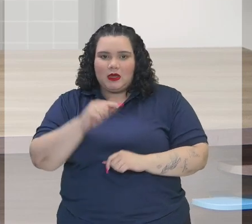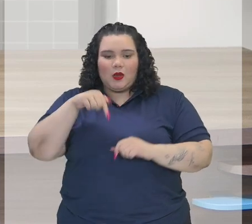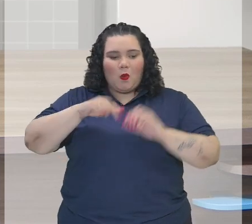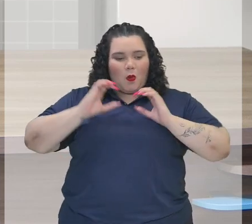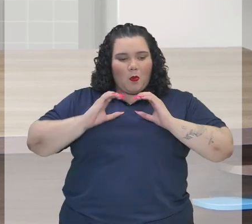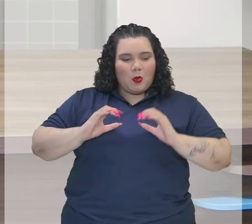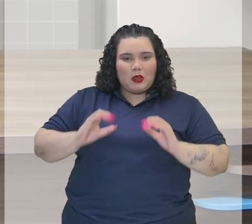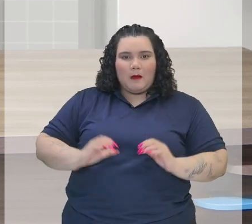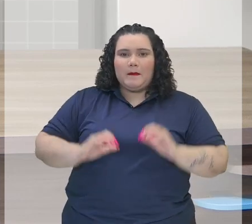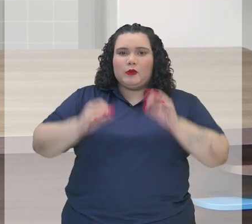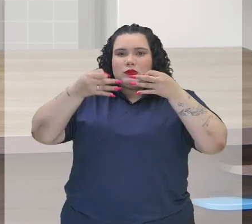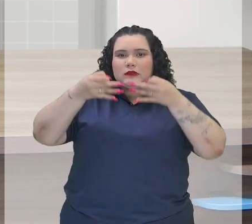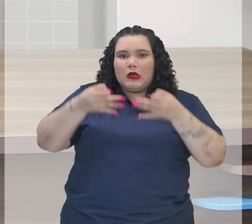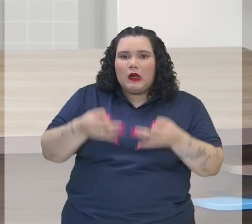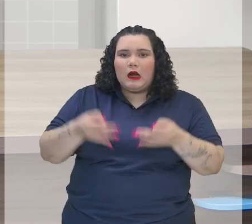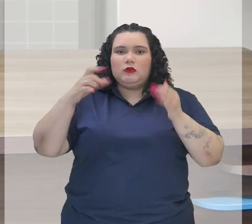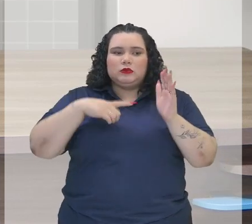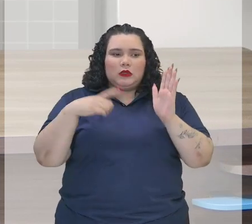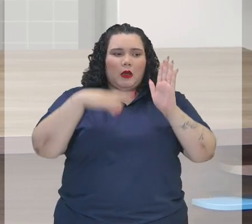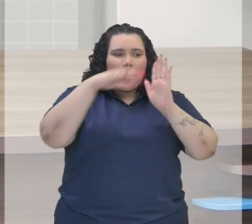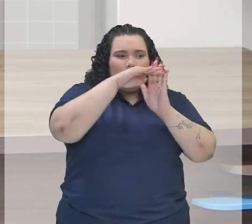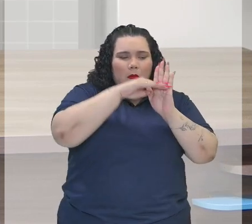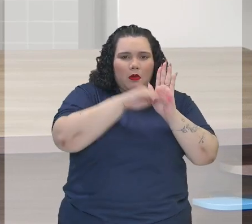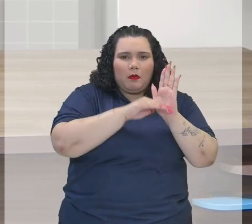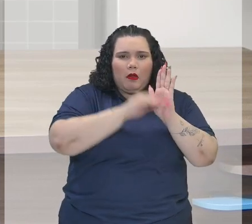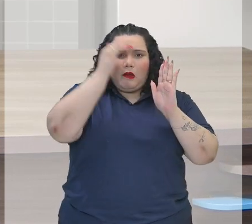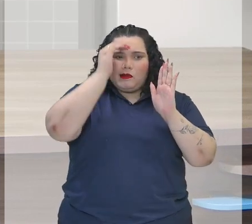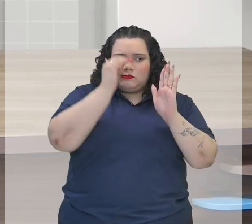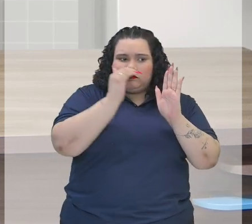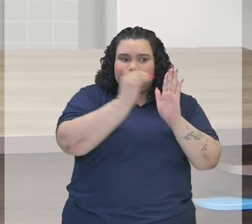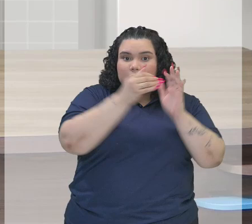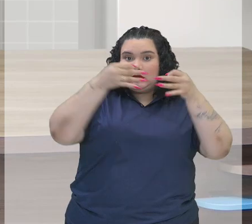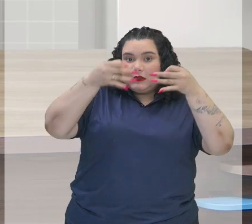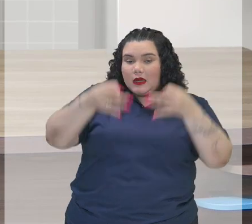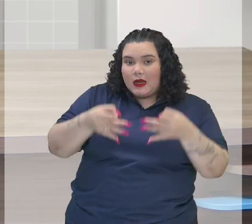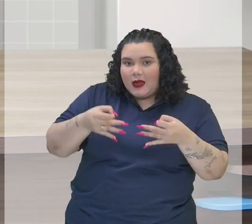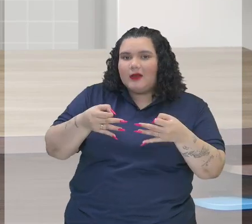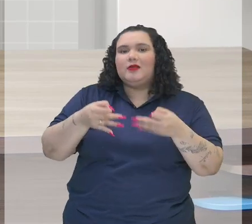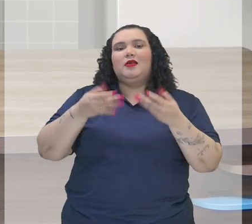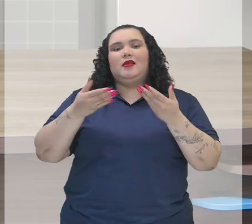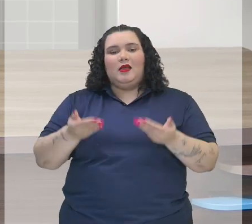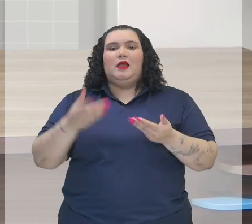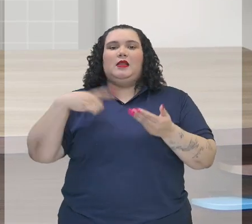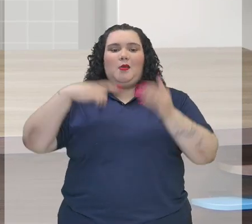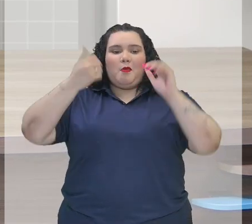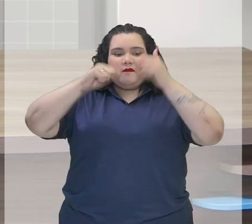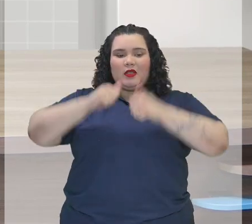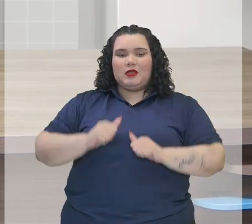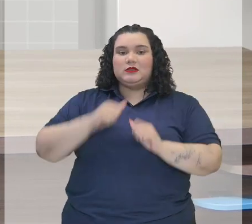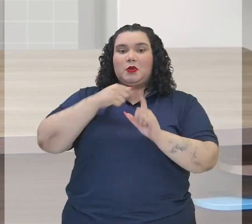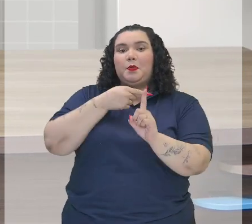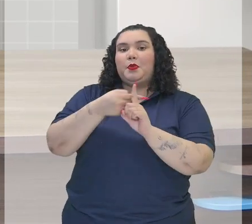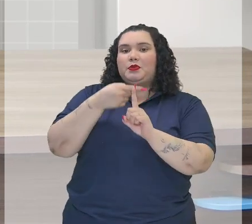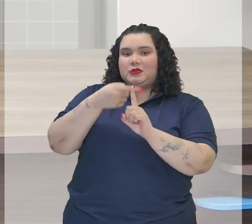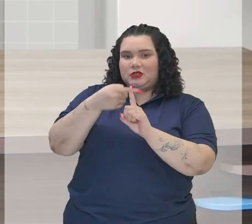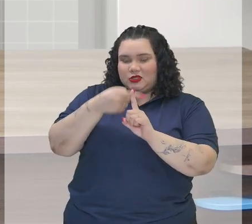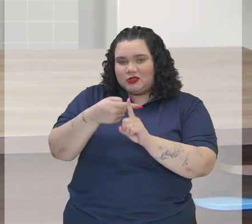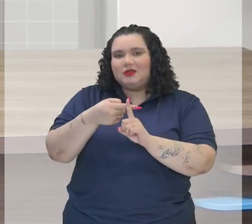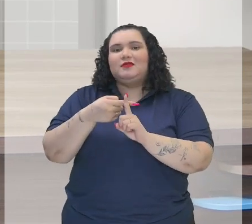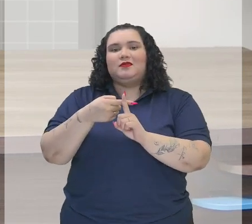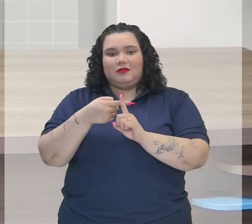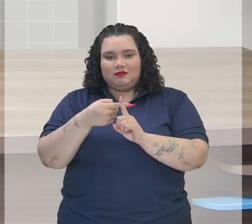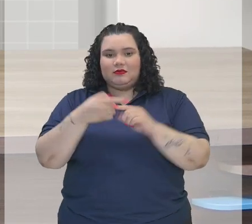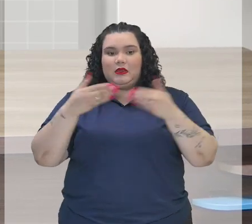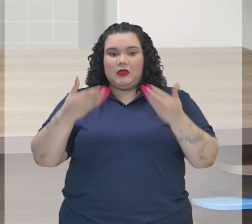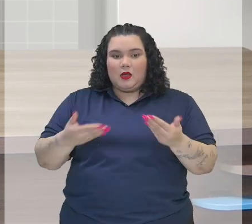desde o planejamento até o monitoramento, funcionou, né, ele está se autoavaliando. E a partir do momento em que ele